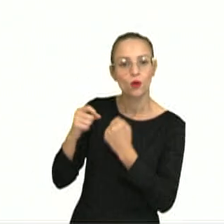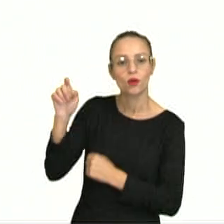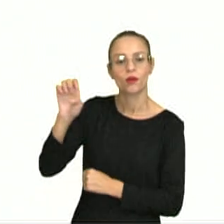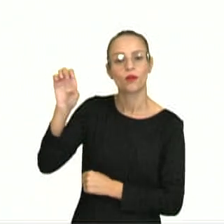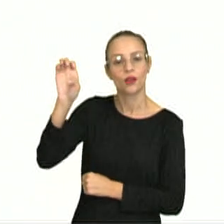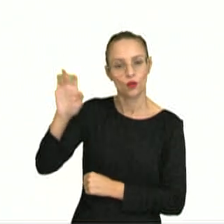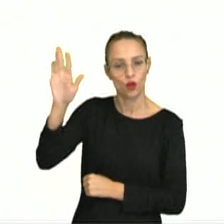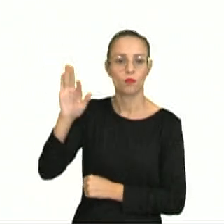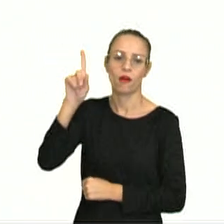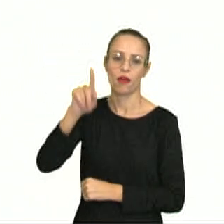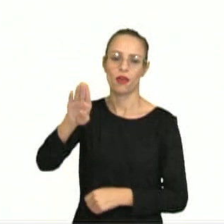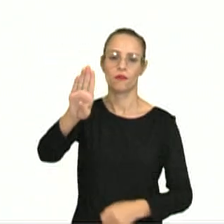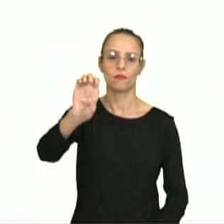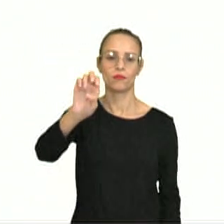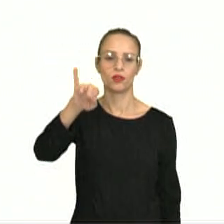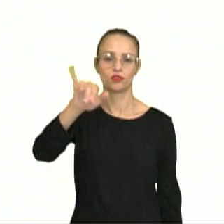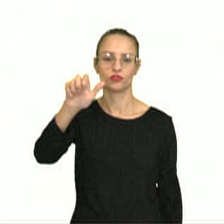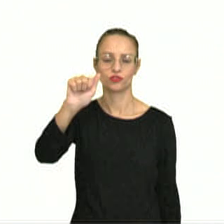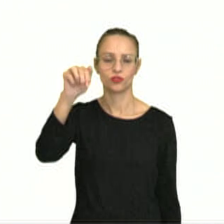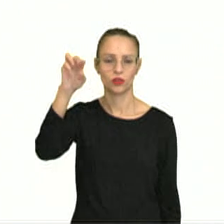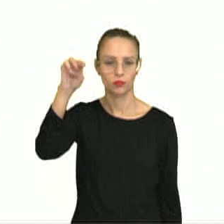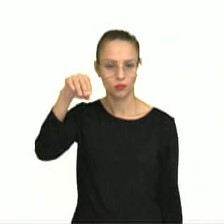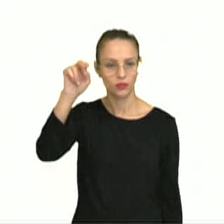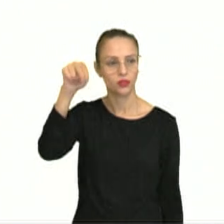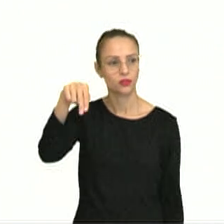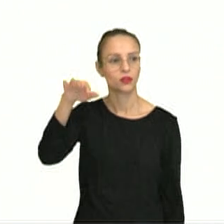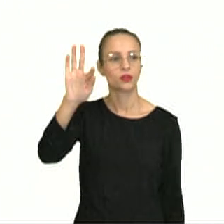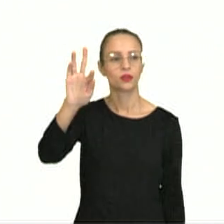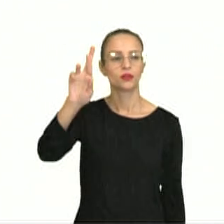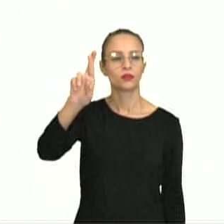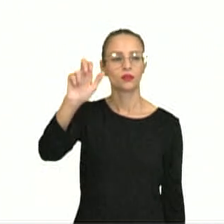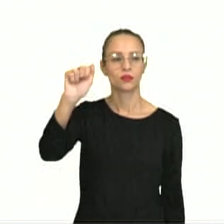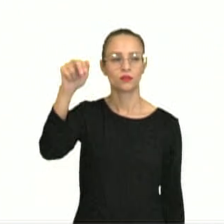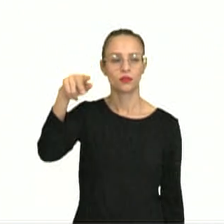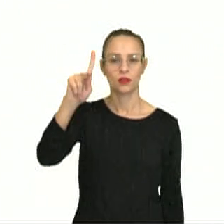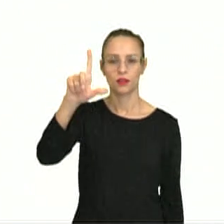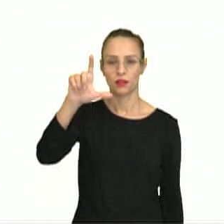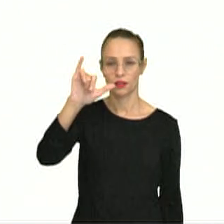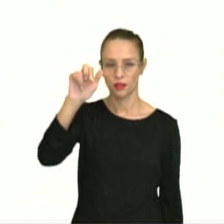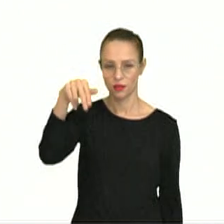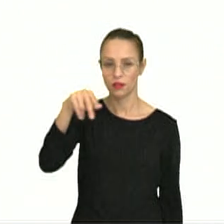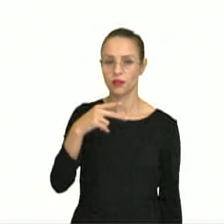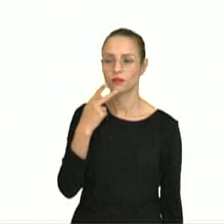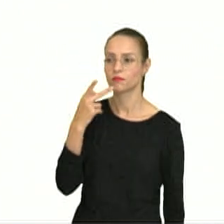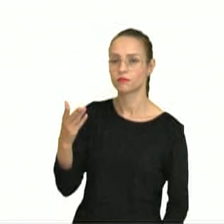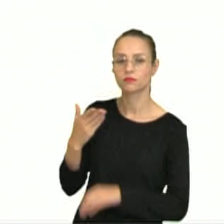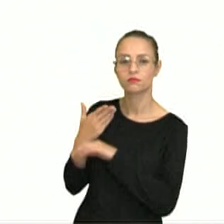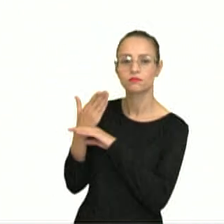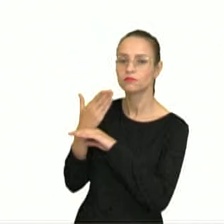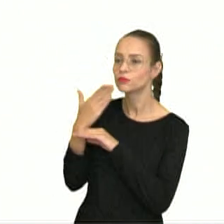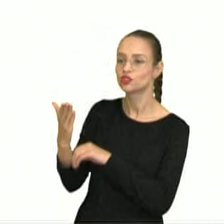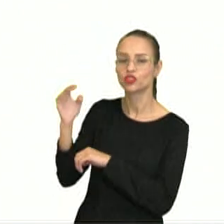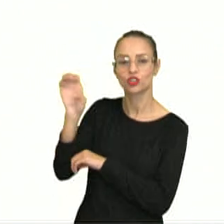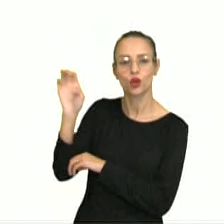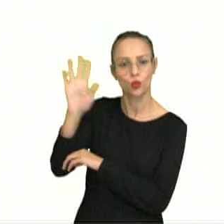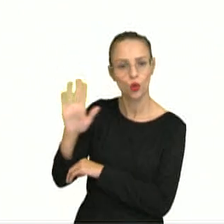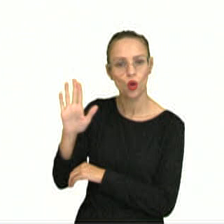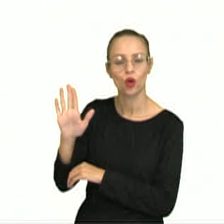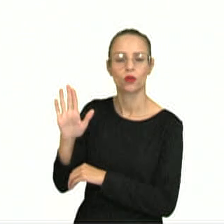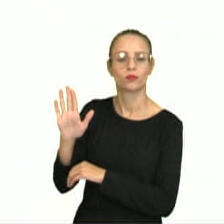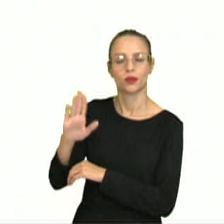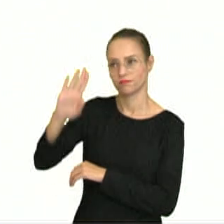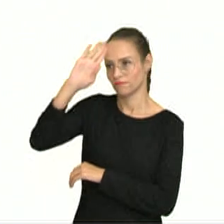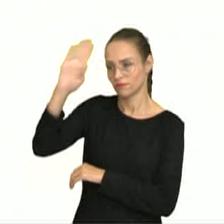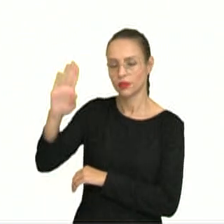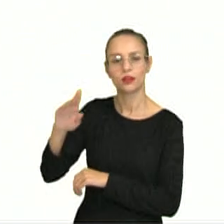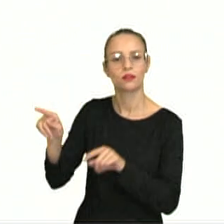né? Ele vai então para a Europa buscar auxílio militar e financeiro dos inimigos da Inglaterra nesse continente europeu.